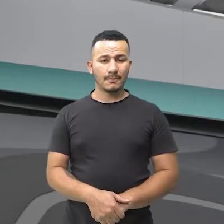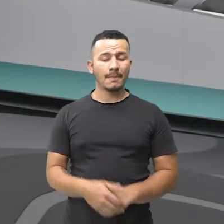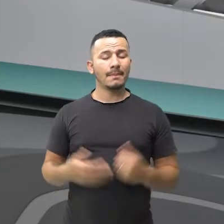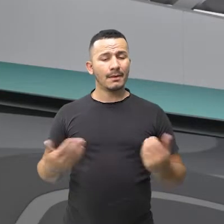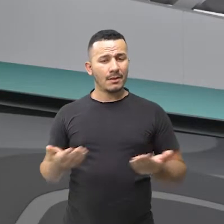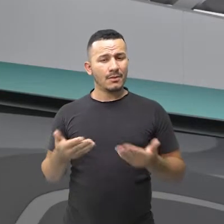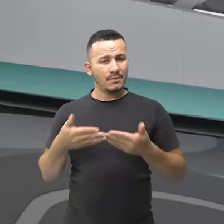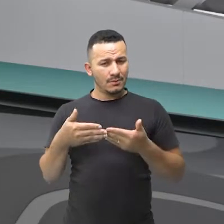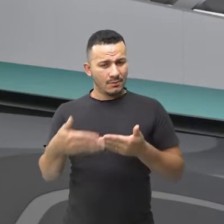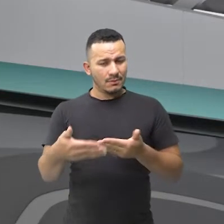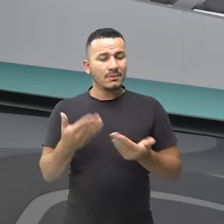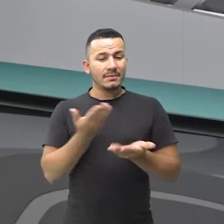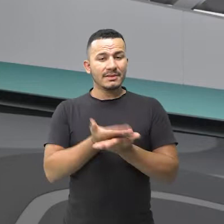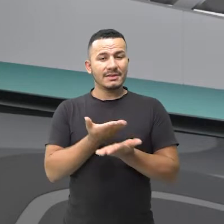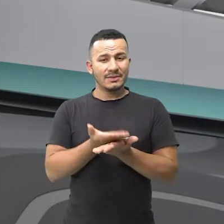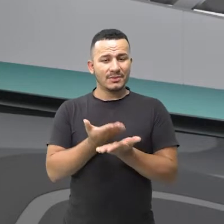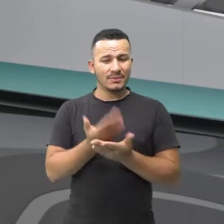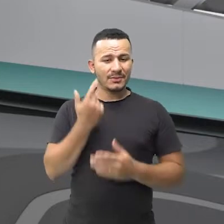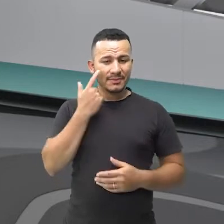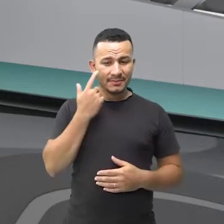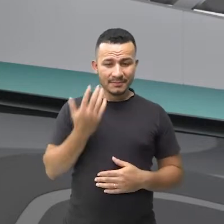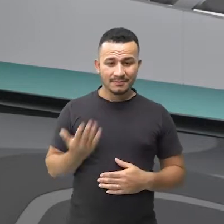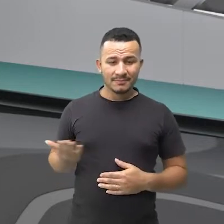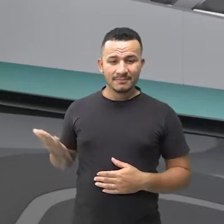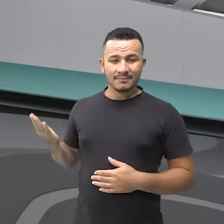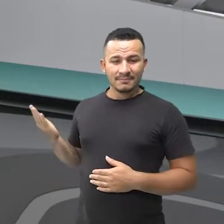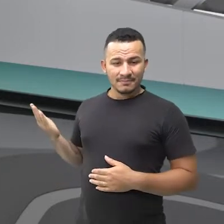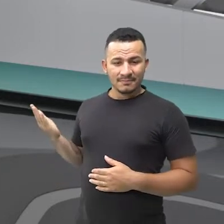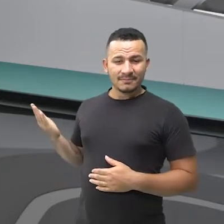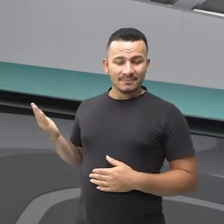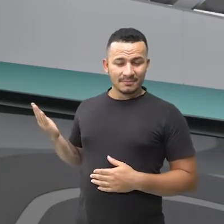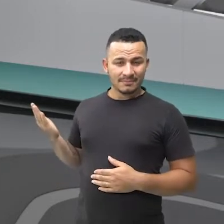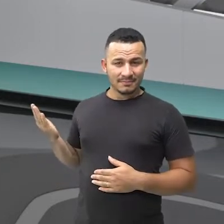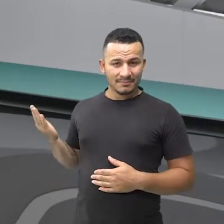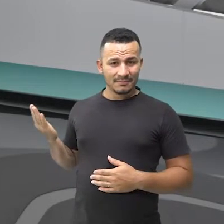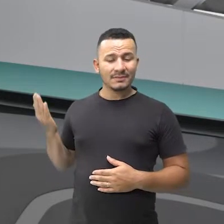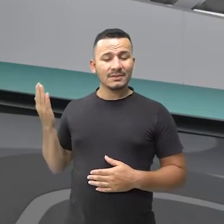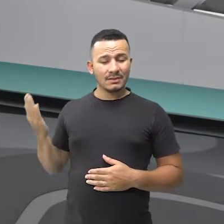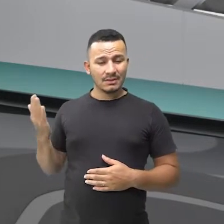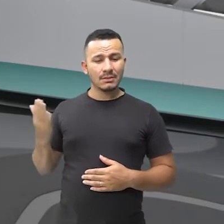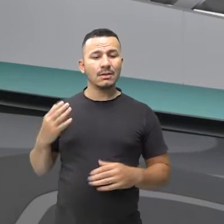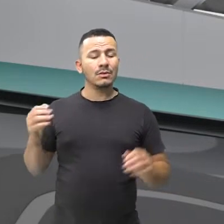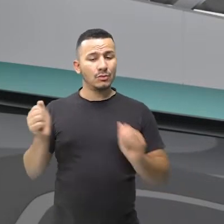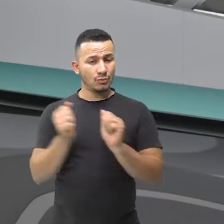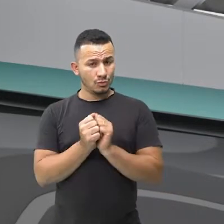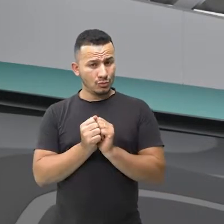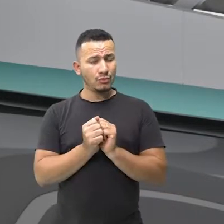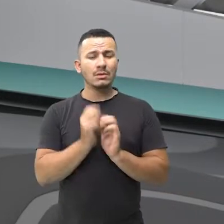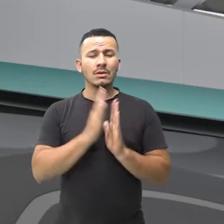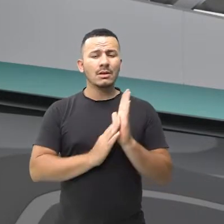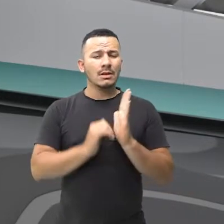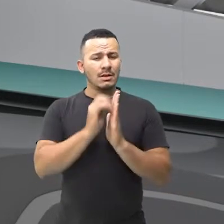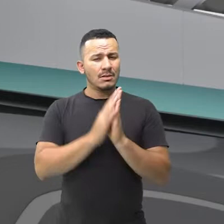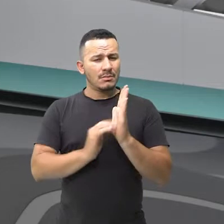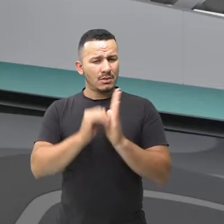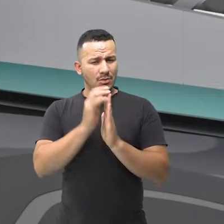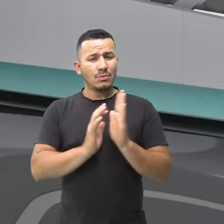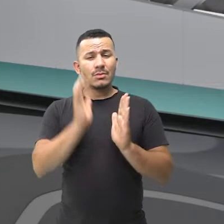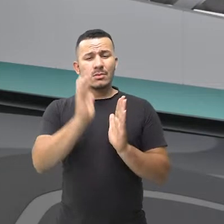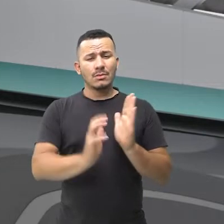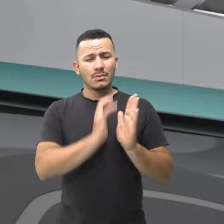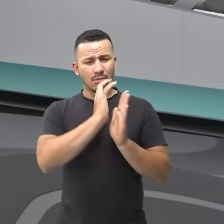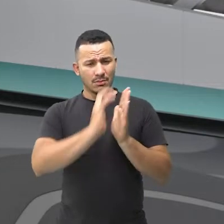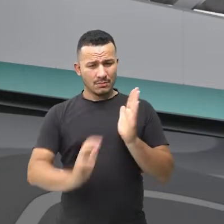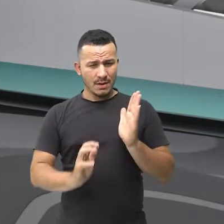Então, vamos dar início à aula de hoje. Como vocês podem ver aqui, nós estamos junto aqui a uma pintura rupestre.